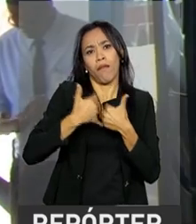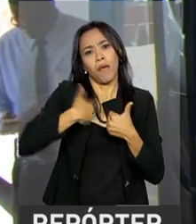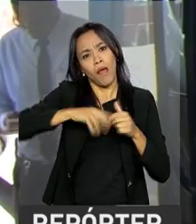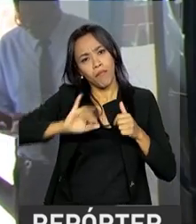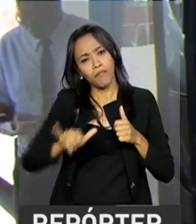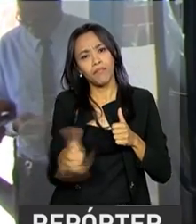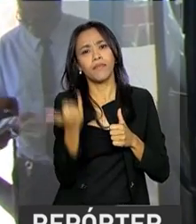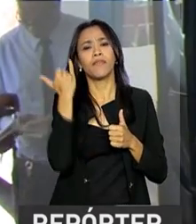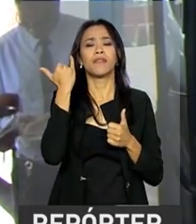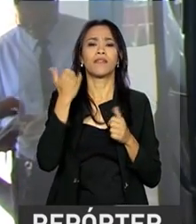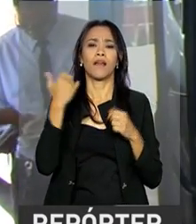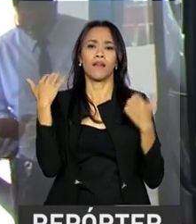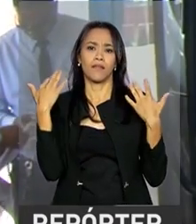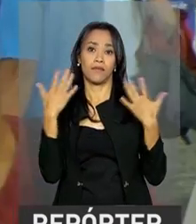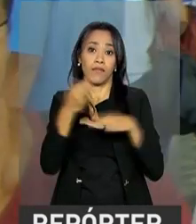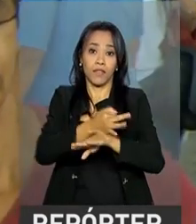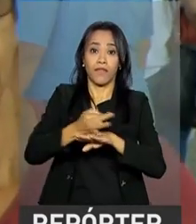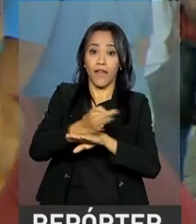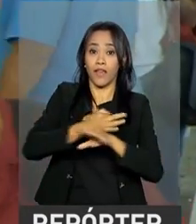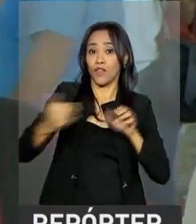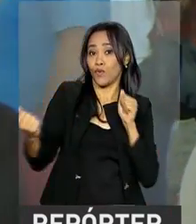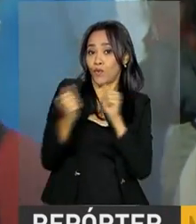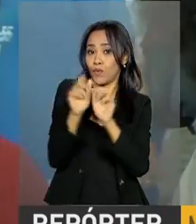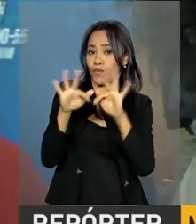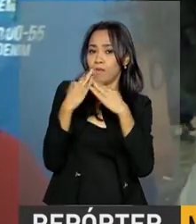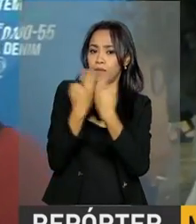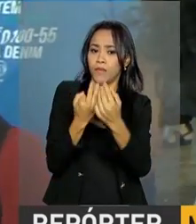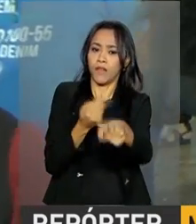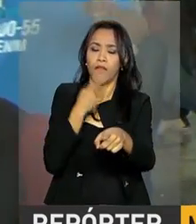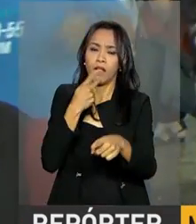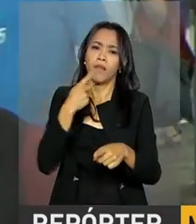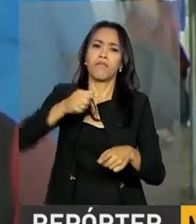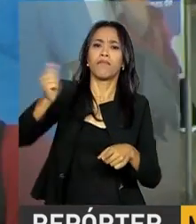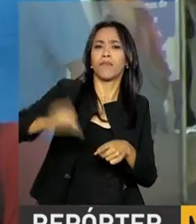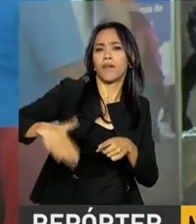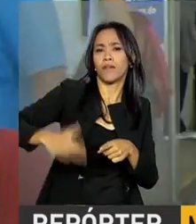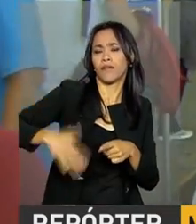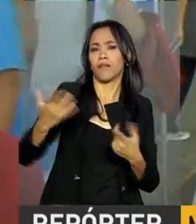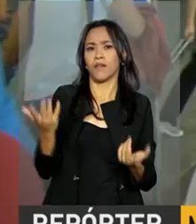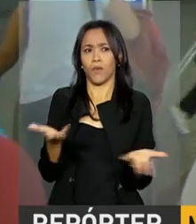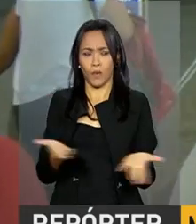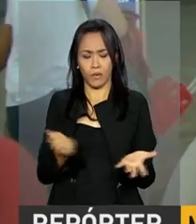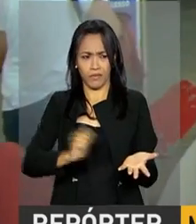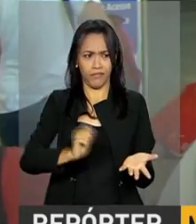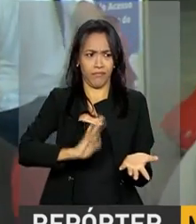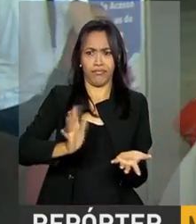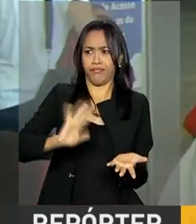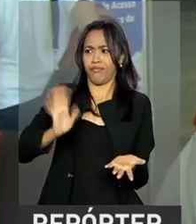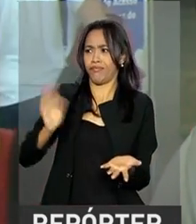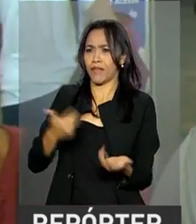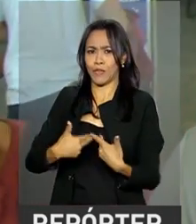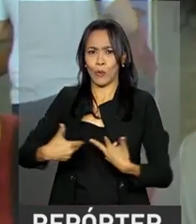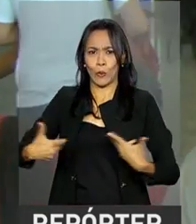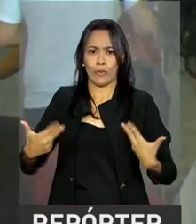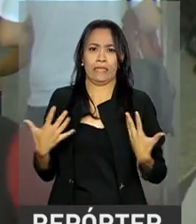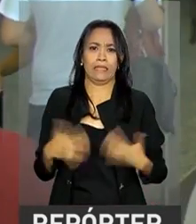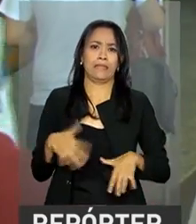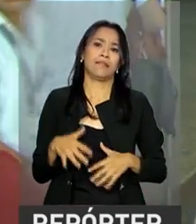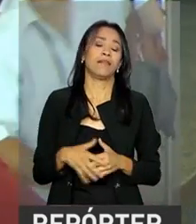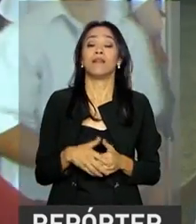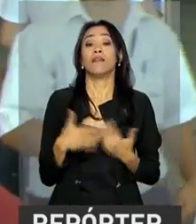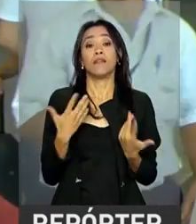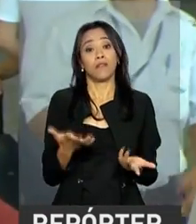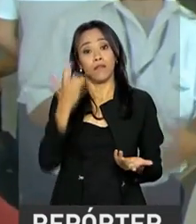o restinho das férias com a família. O custo é mais baixo, né? As coisas hoje estão muito caras e